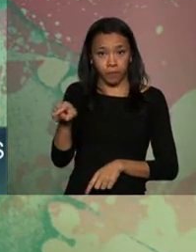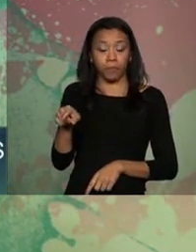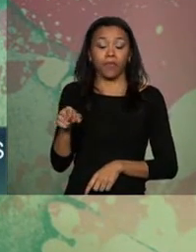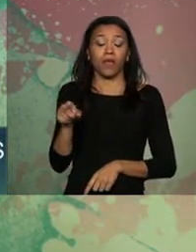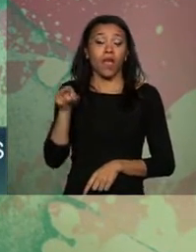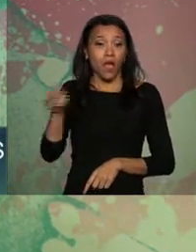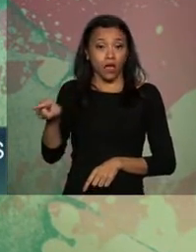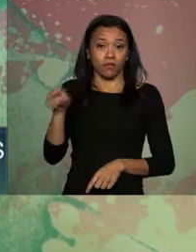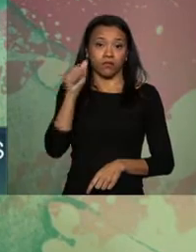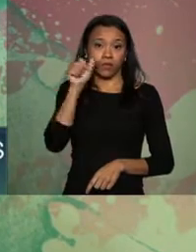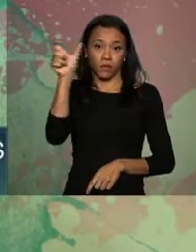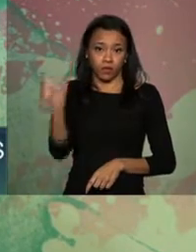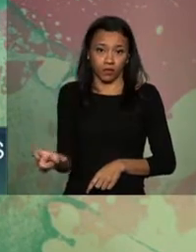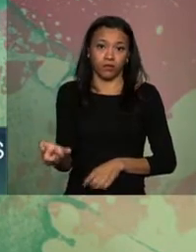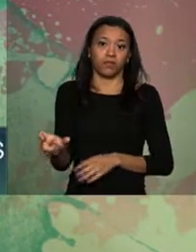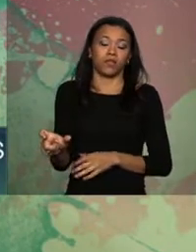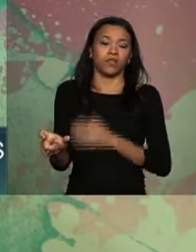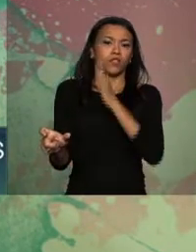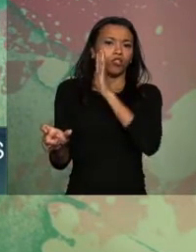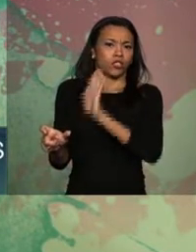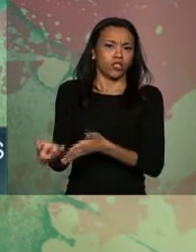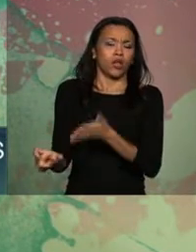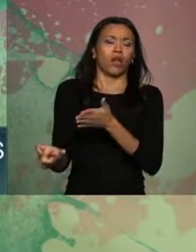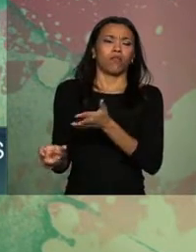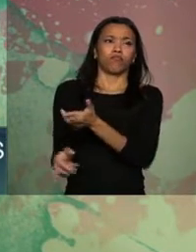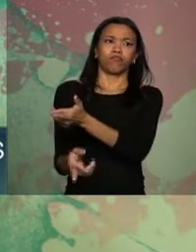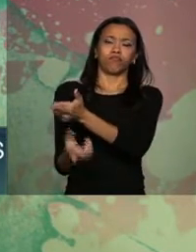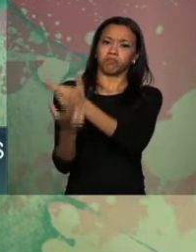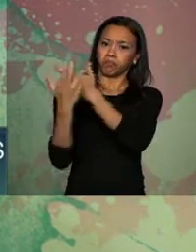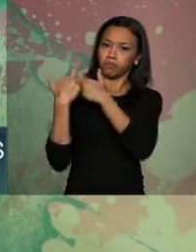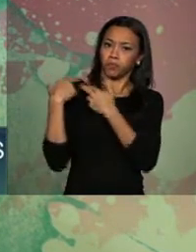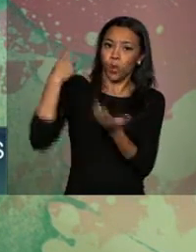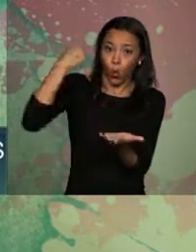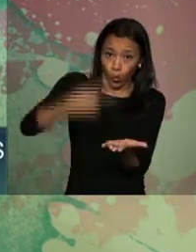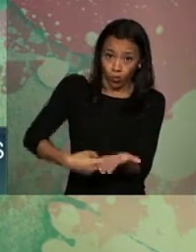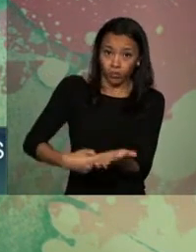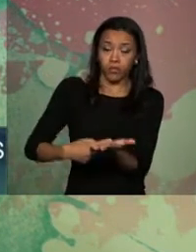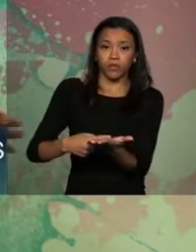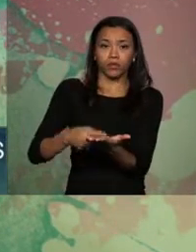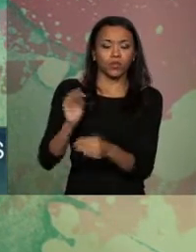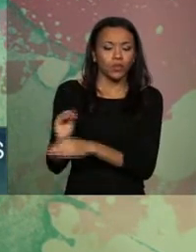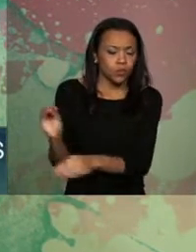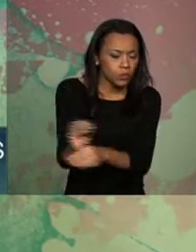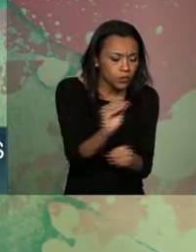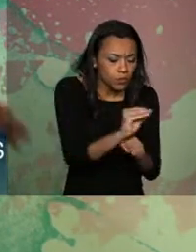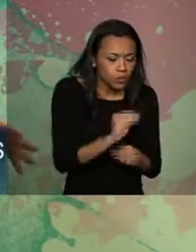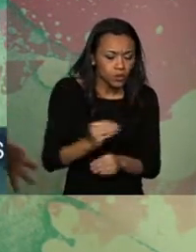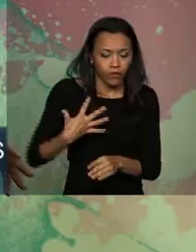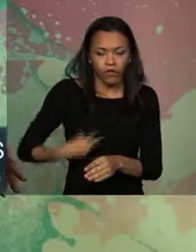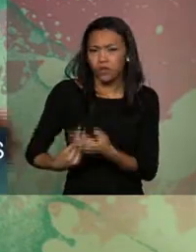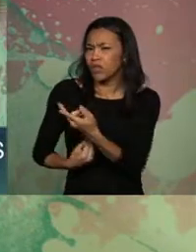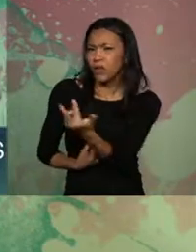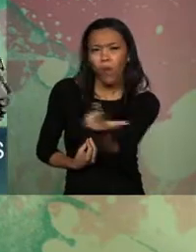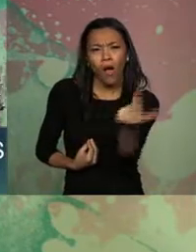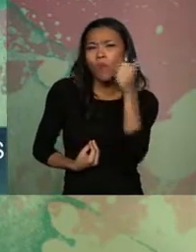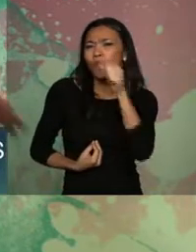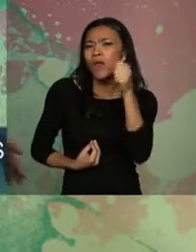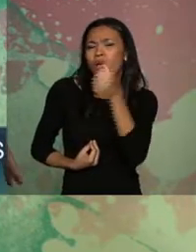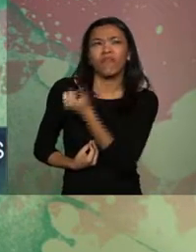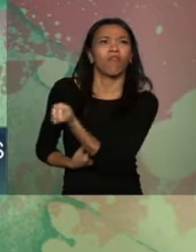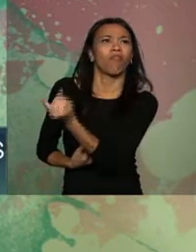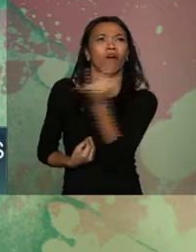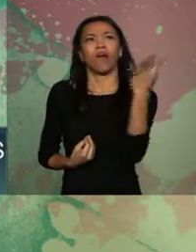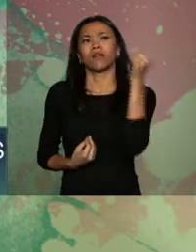ela se tornou responsável pela criação de seus filhos, como milhares de mulheres, milhões